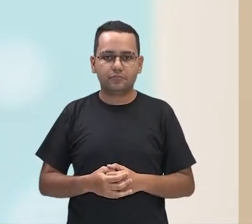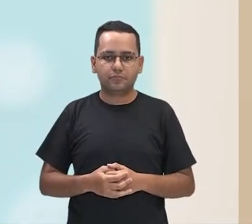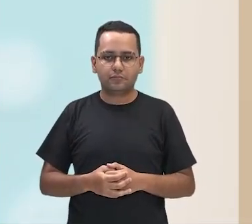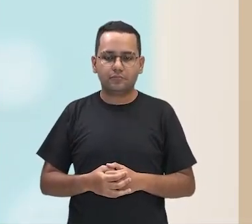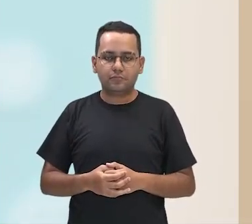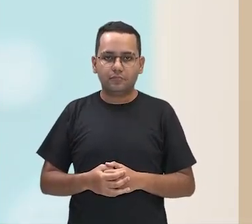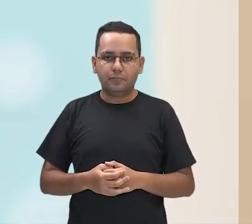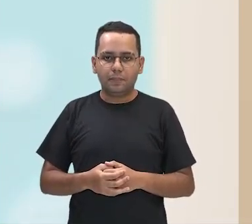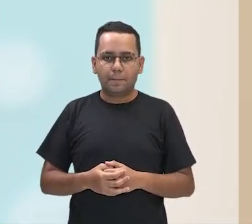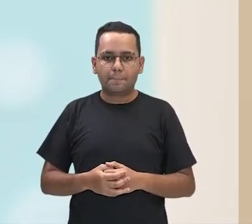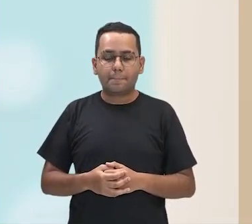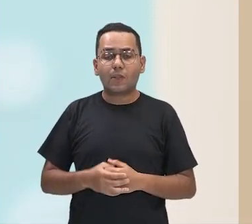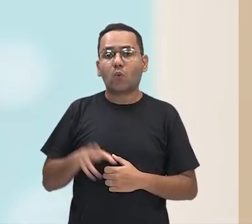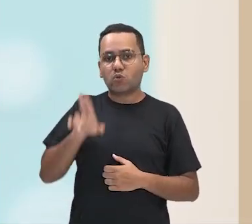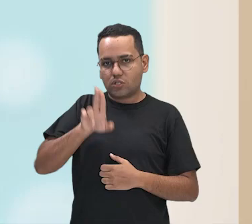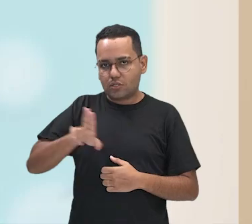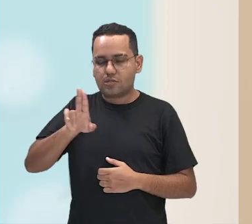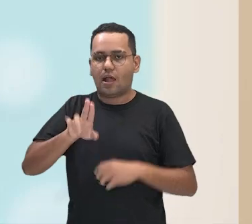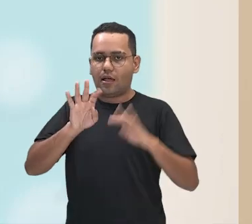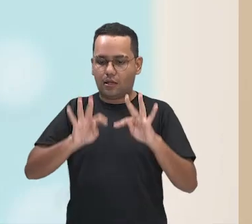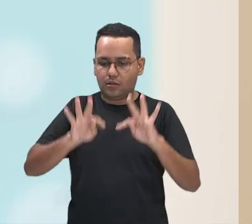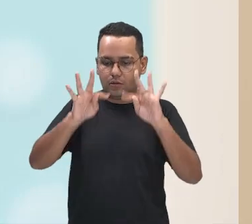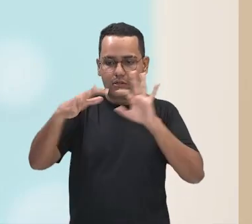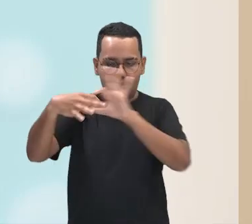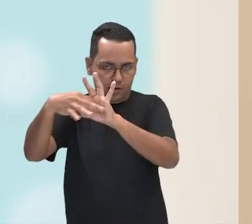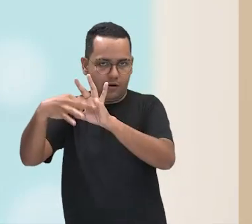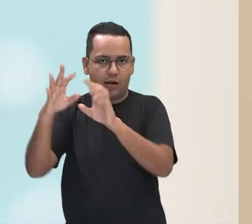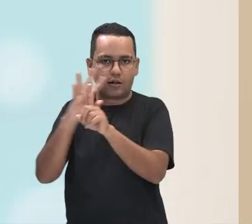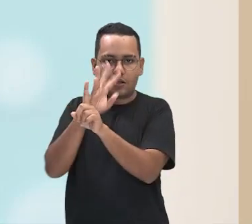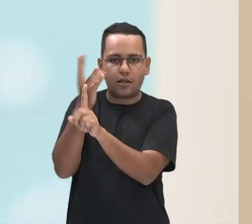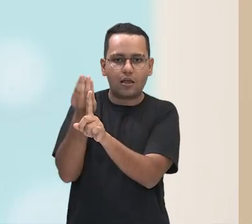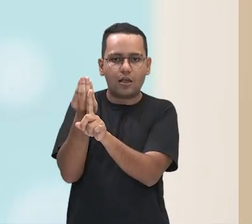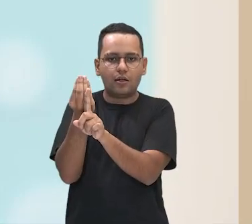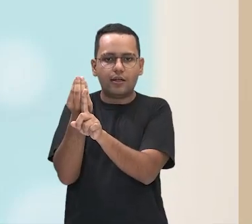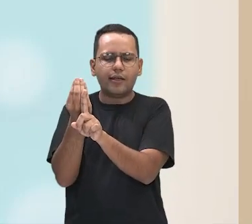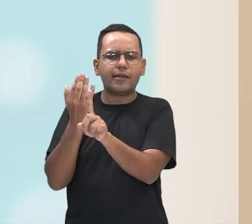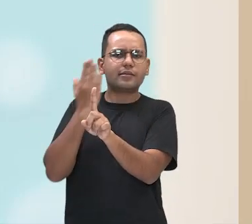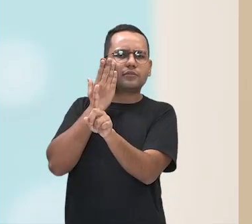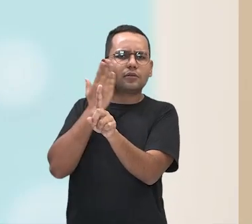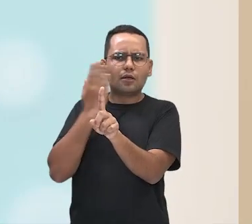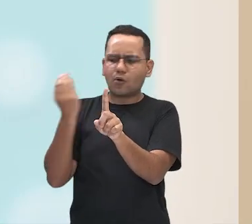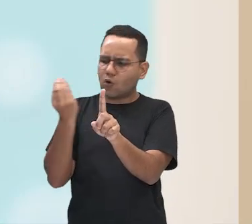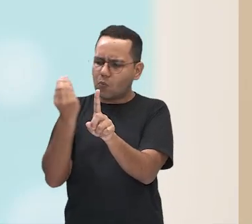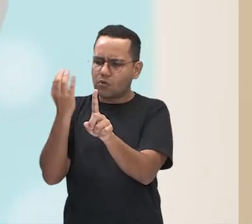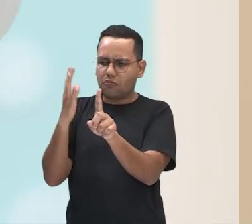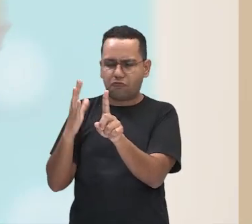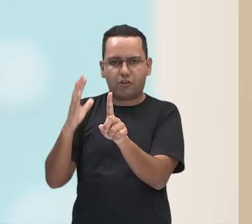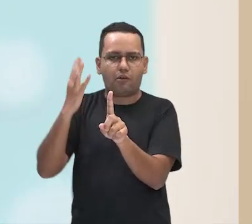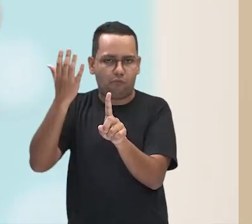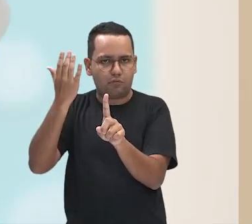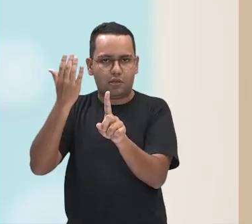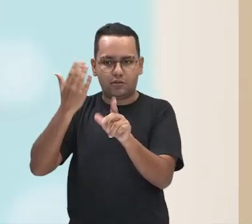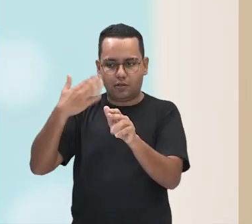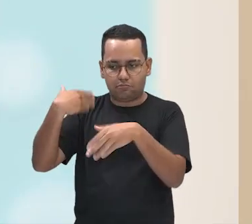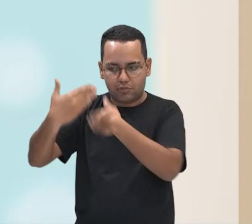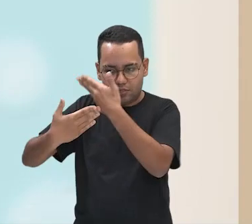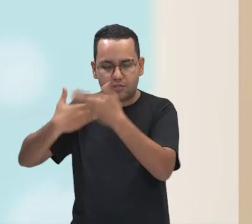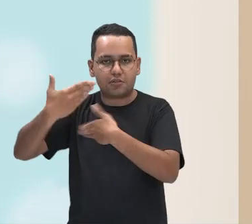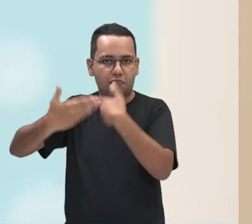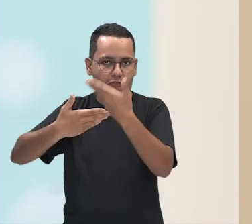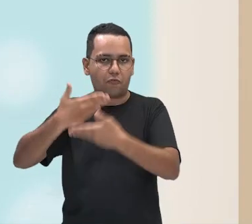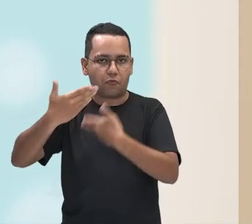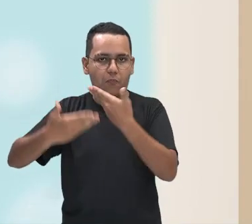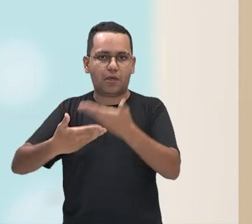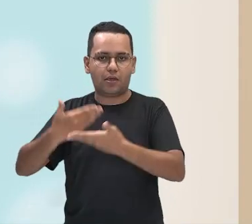a tecnologia a favor da arte é também entender como essa tecnologia se comporta. É entender o funcionamento de toda essa